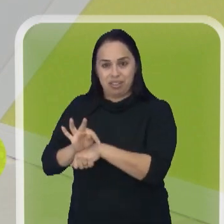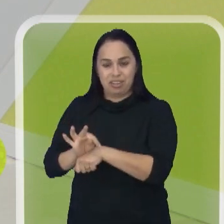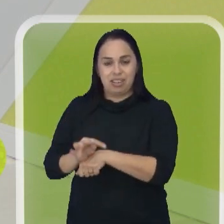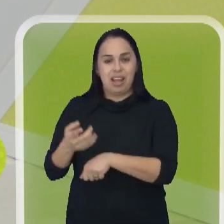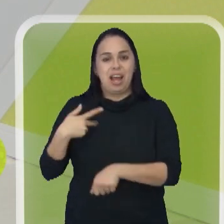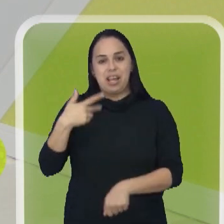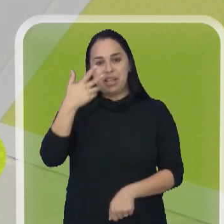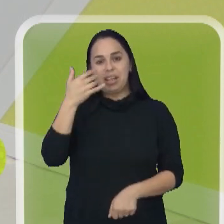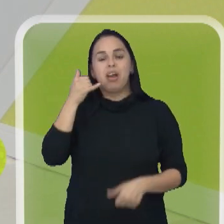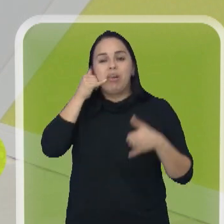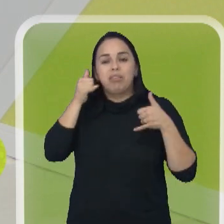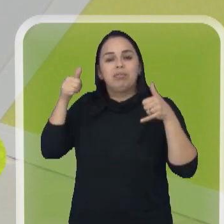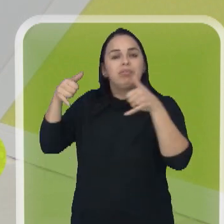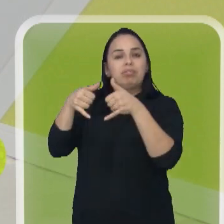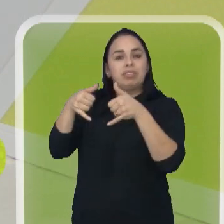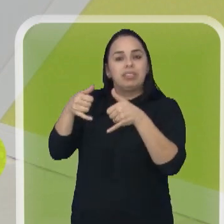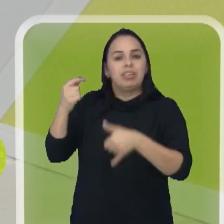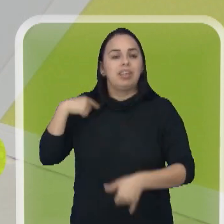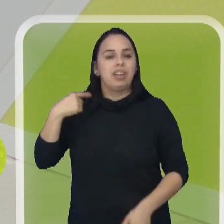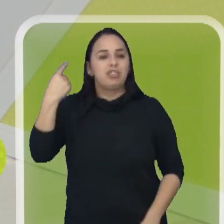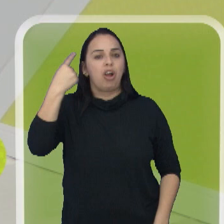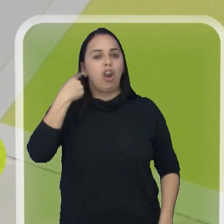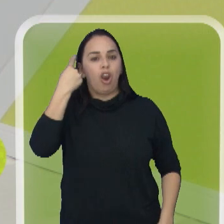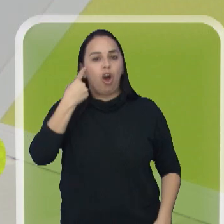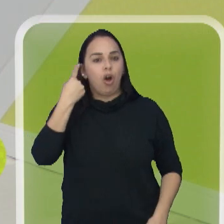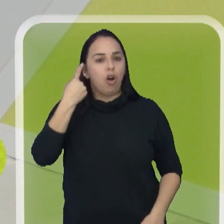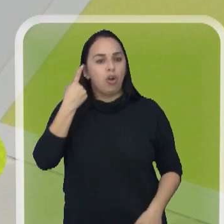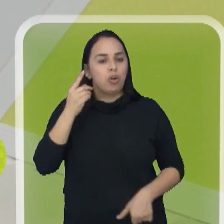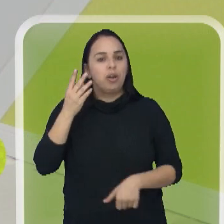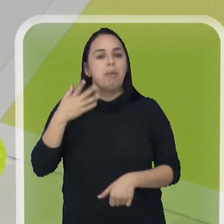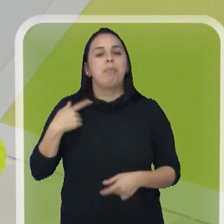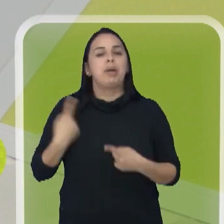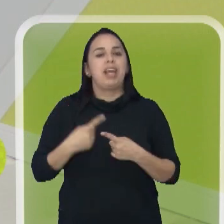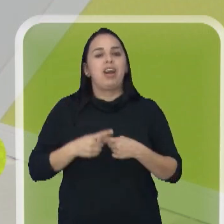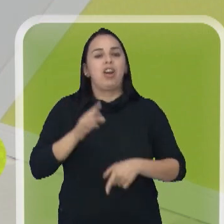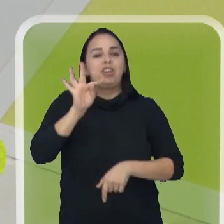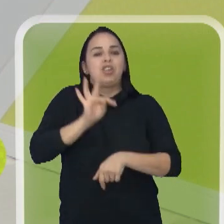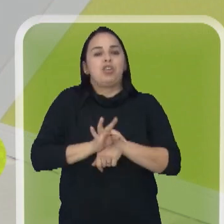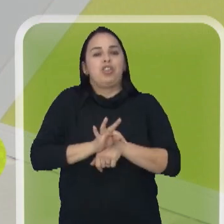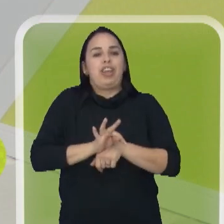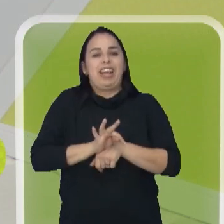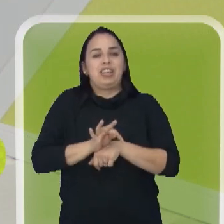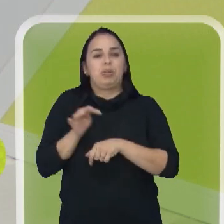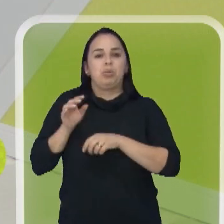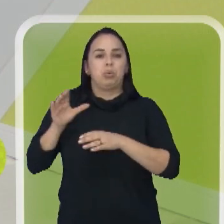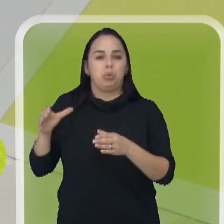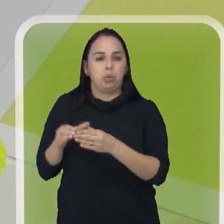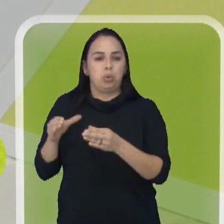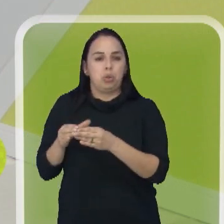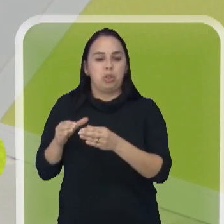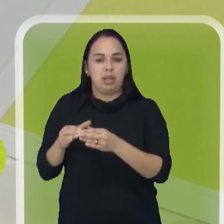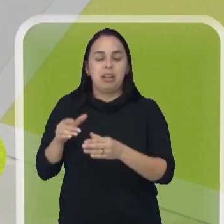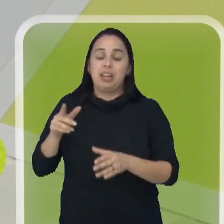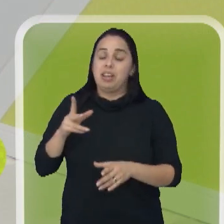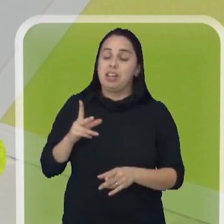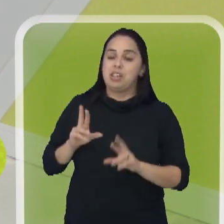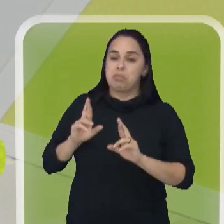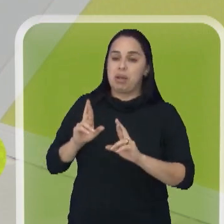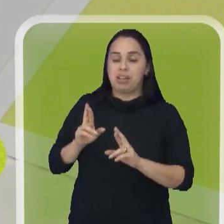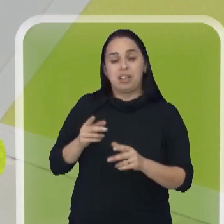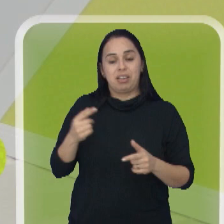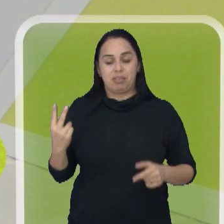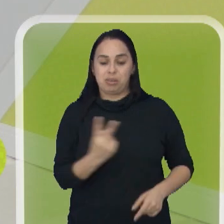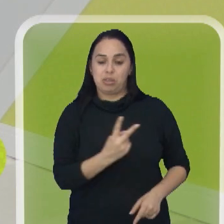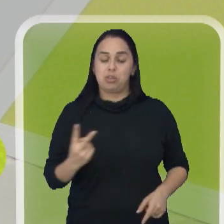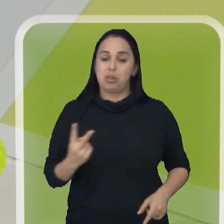eu era presidente, agora eu sou louco e burro, porque eu serei técnico do time. O Dado é uma figuraça. Um abraço para o Dado também, que vença o melhor, que são